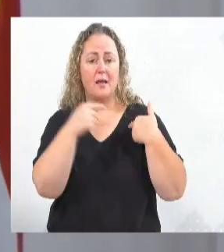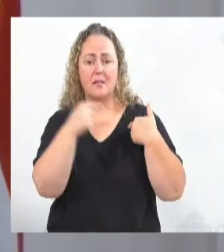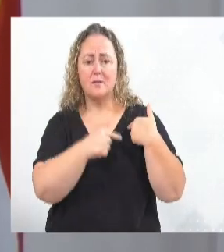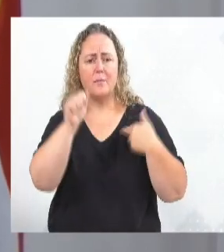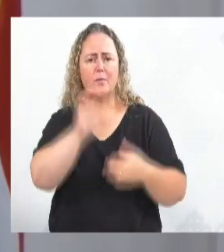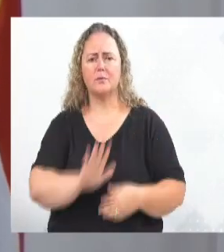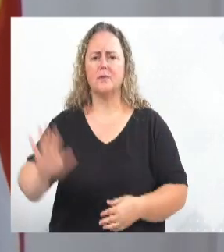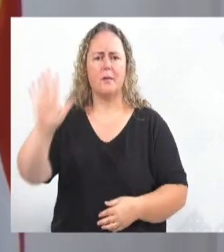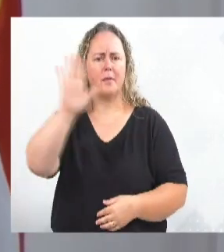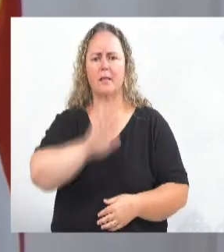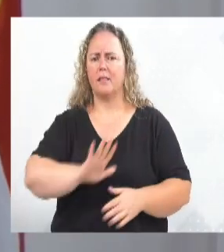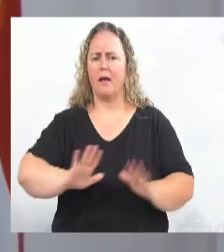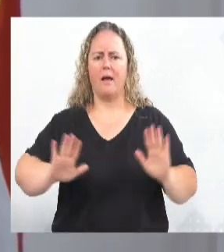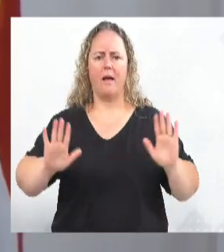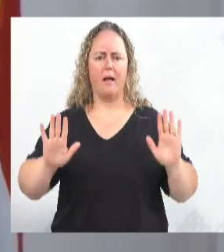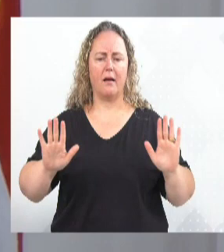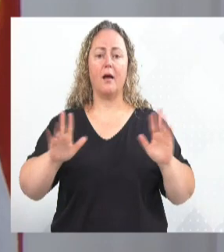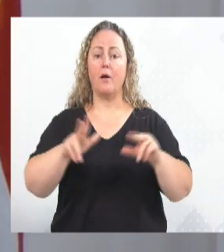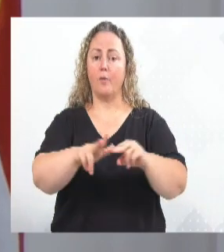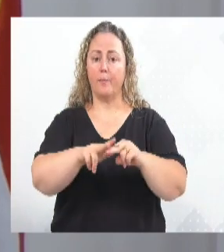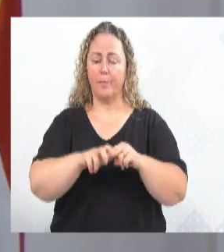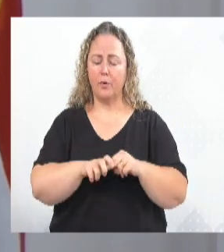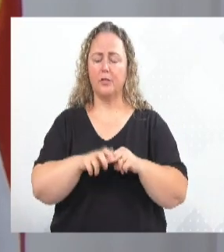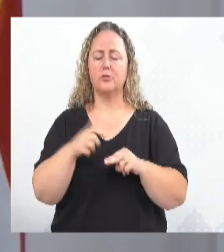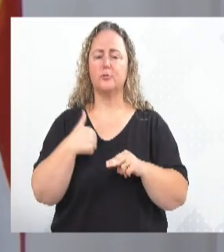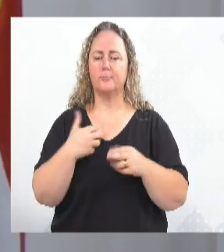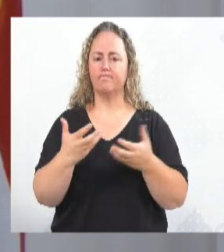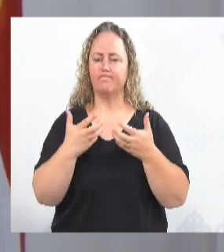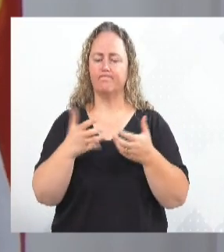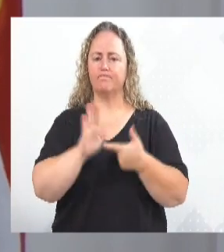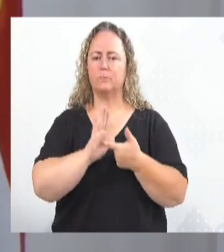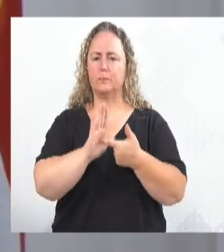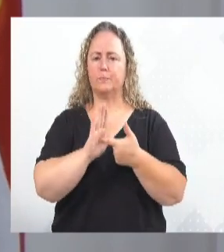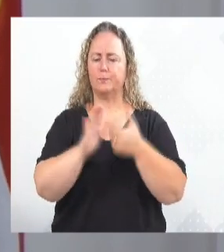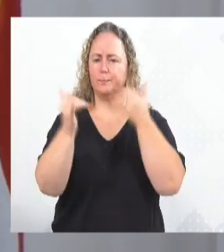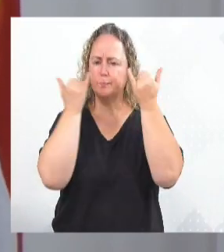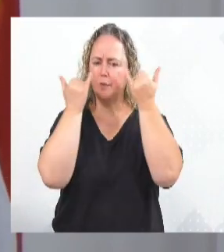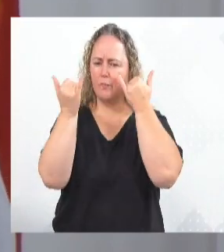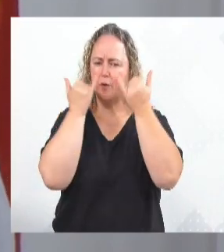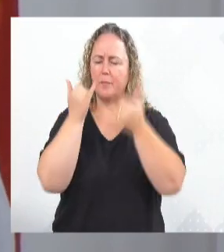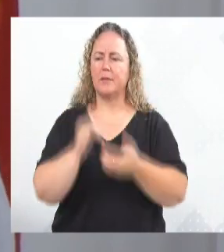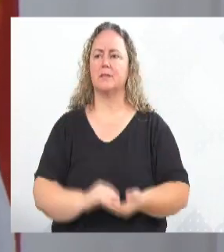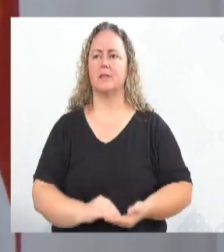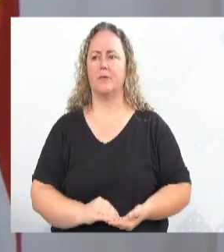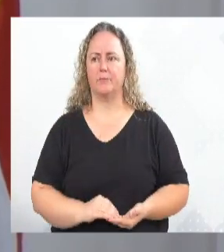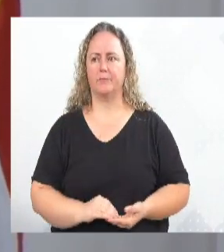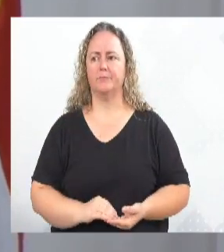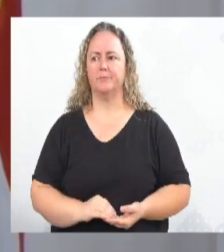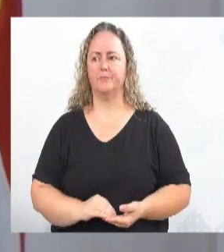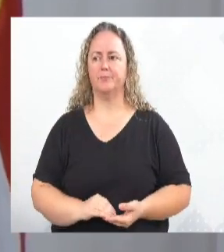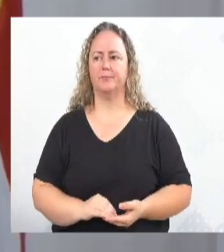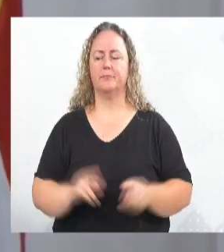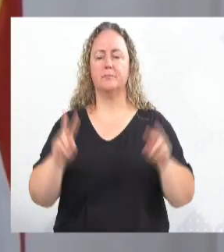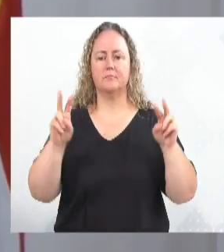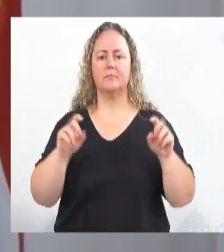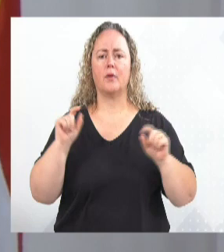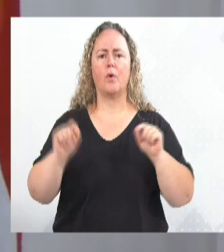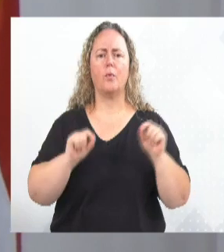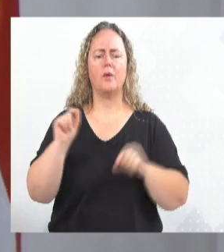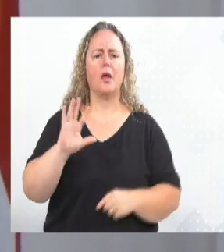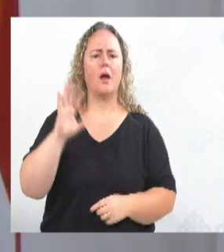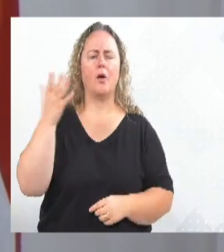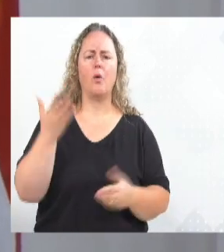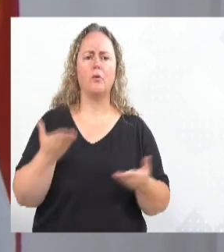geral. E é exatamente por isso que eu gostaria de trazer algumas informações aqui a respeito do que tem acontecido com